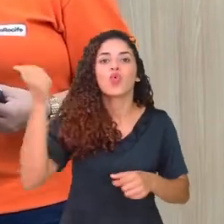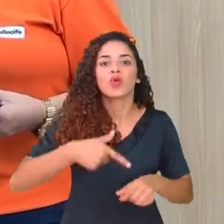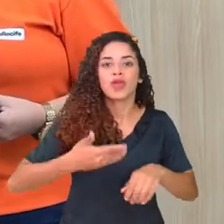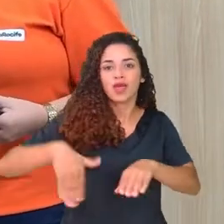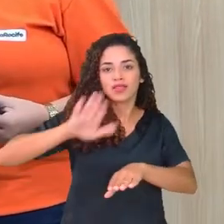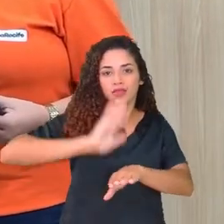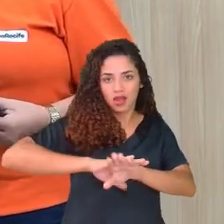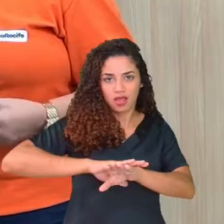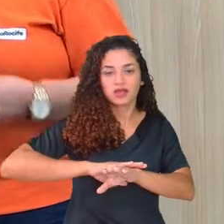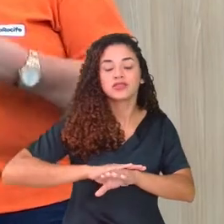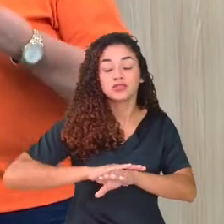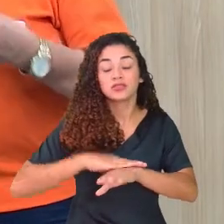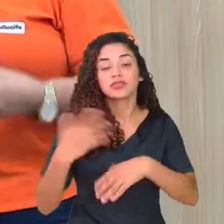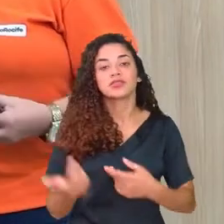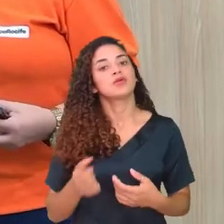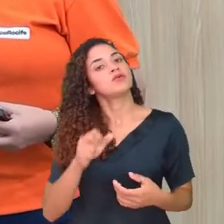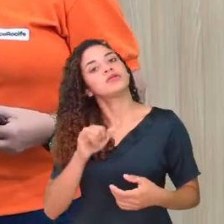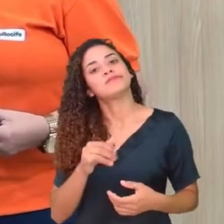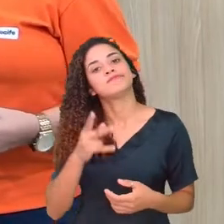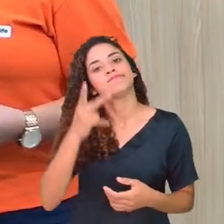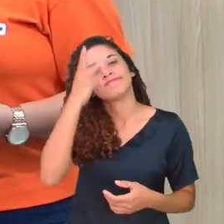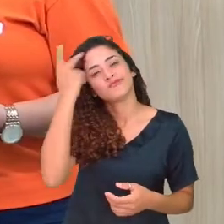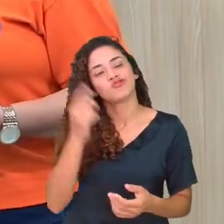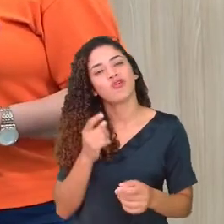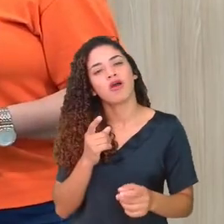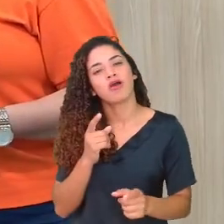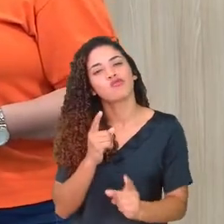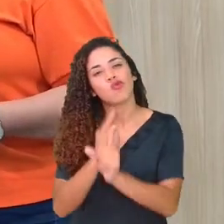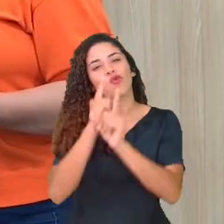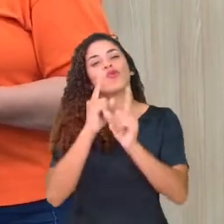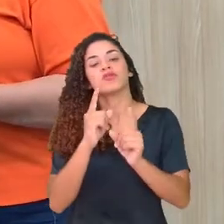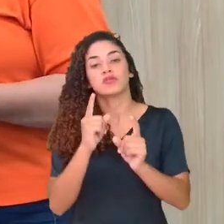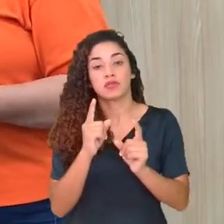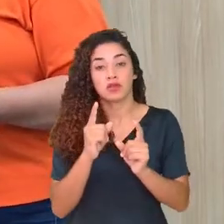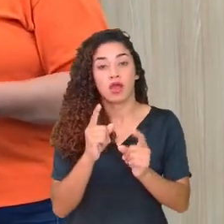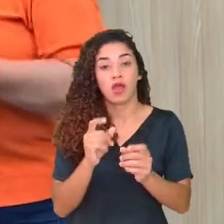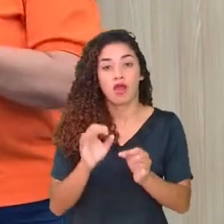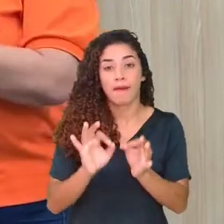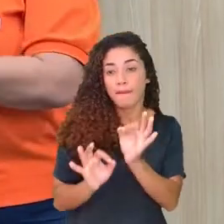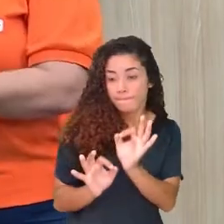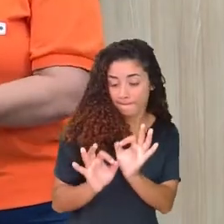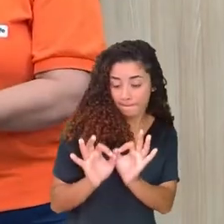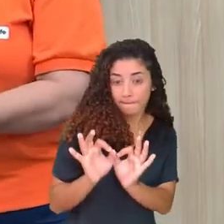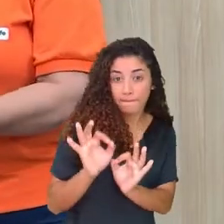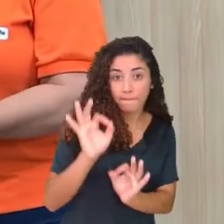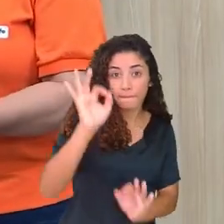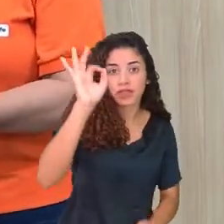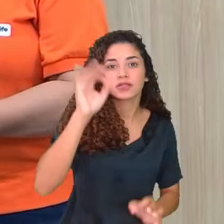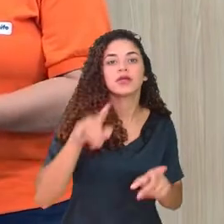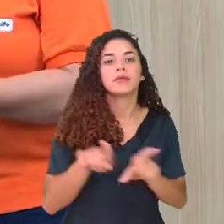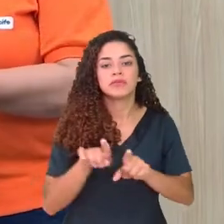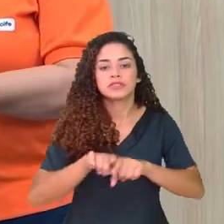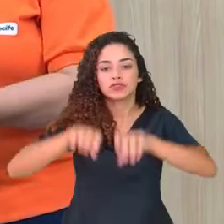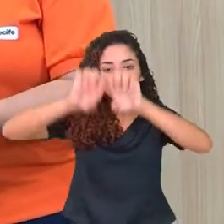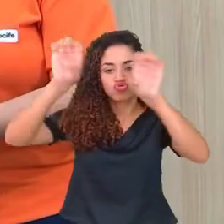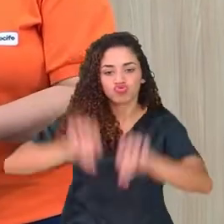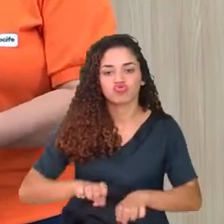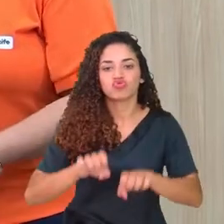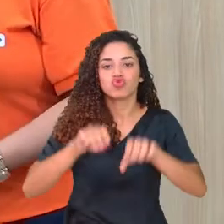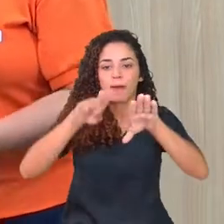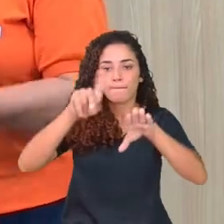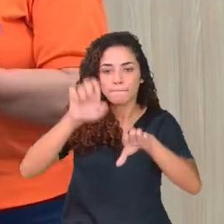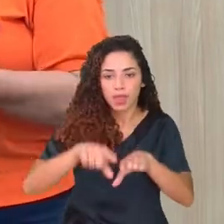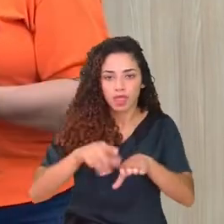de uma pessoa, né? Ele vai precisar da mesma estrutura da frente, ou seja, a parte dos pés da